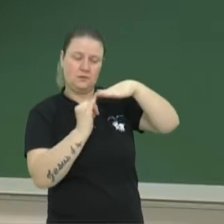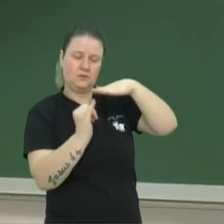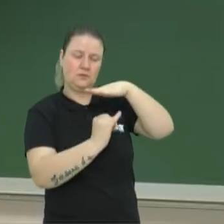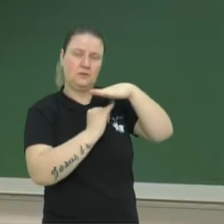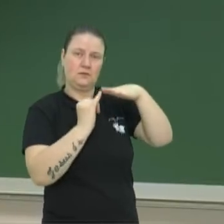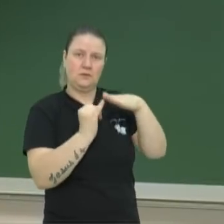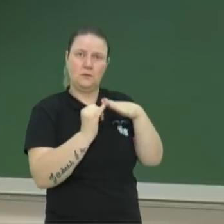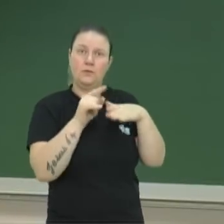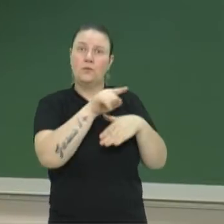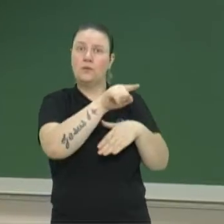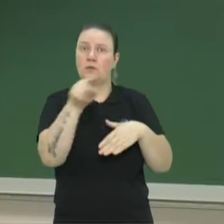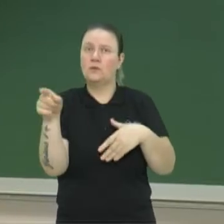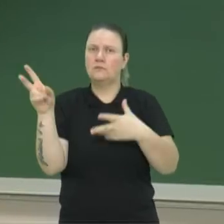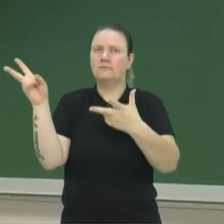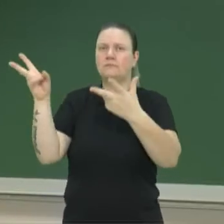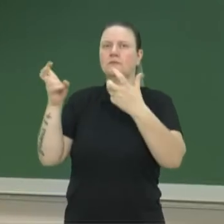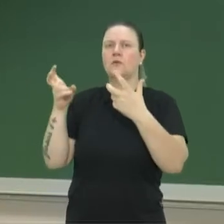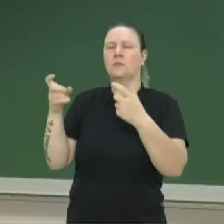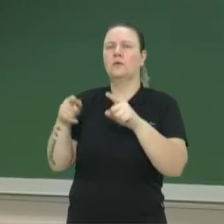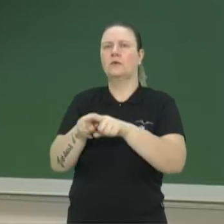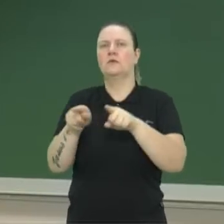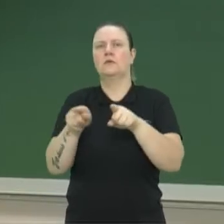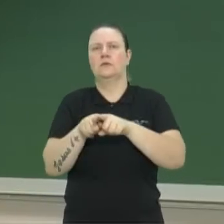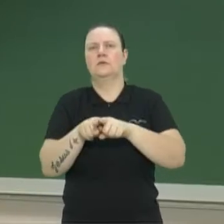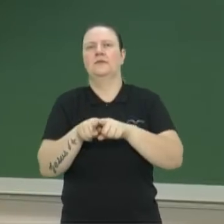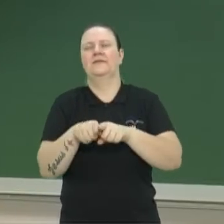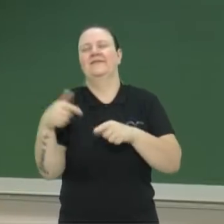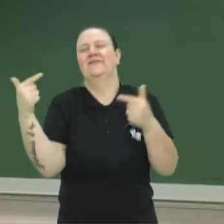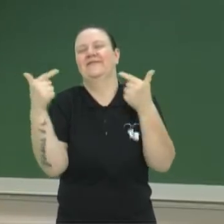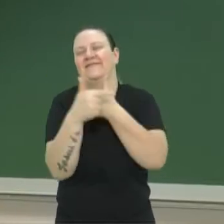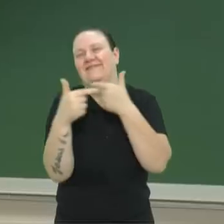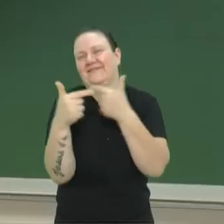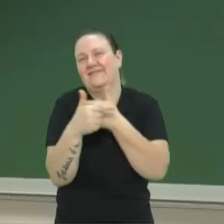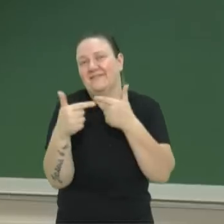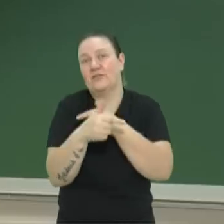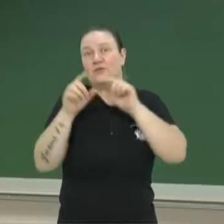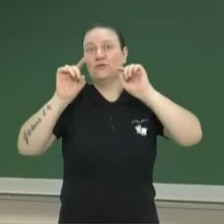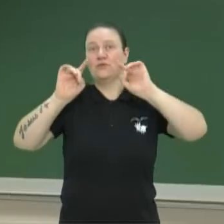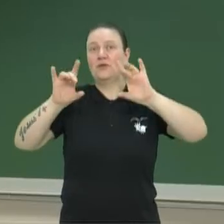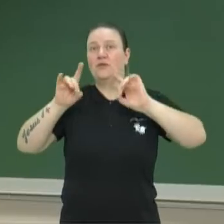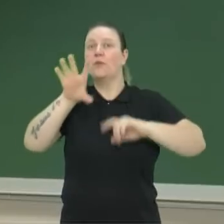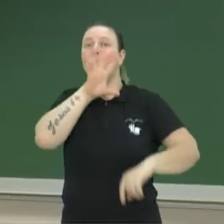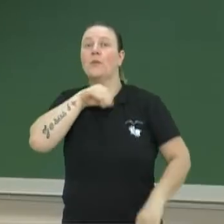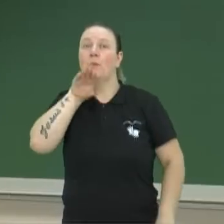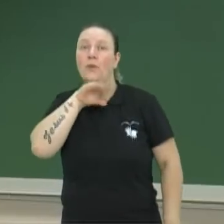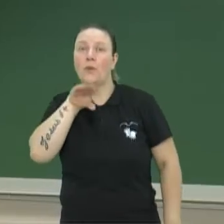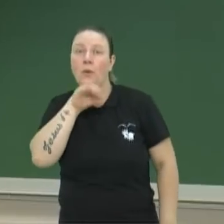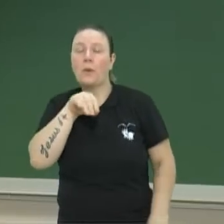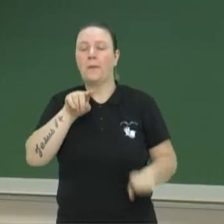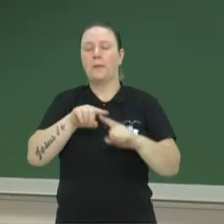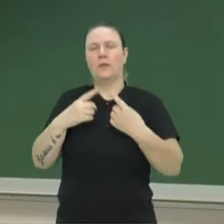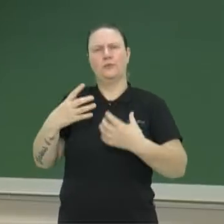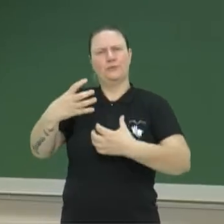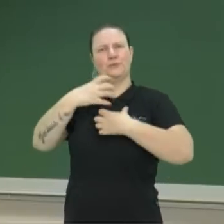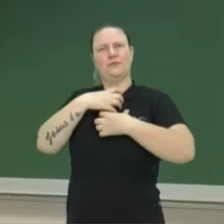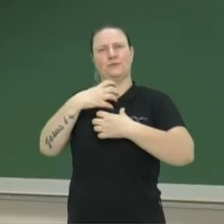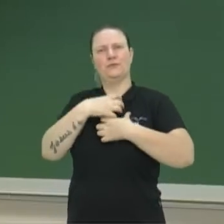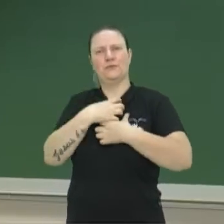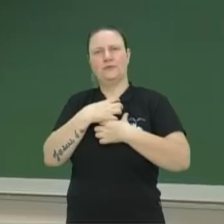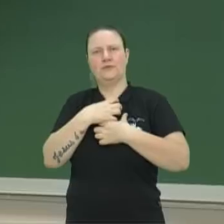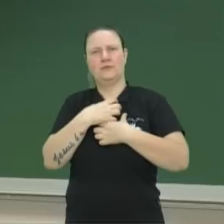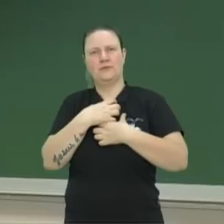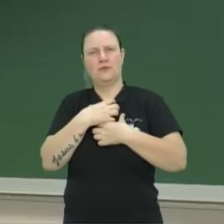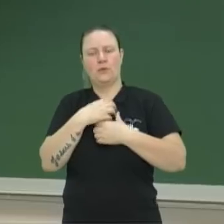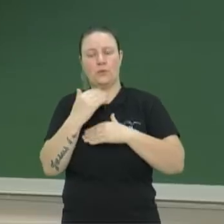observou e torna aquilo ali um efeito mais humorístico, né? Não só pela narração, mas a forma, né, com que os fatos